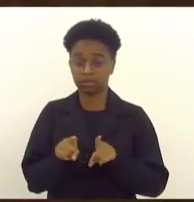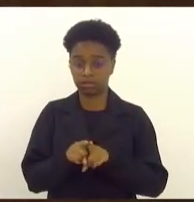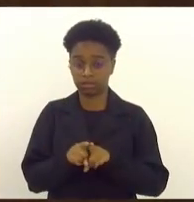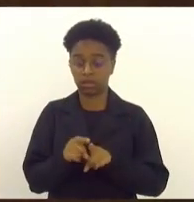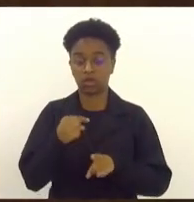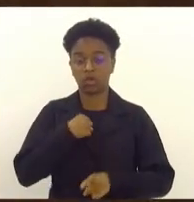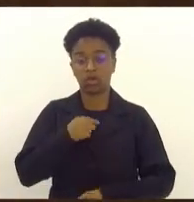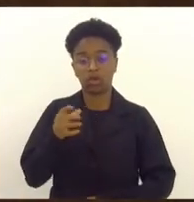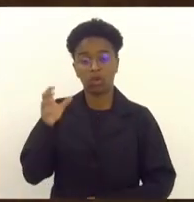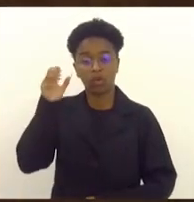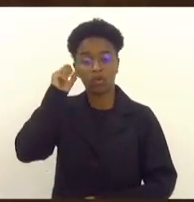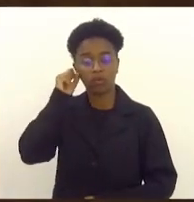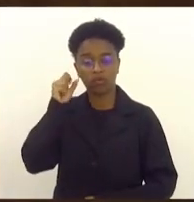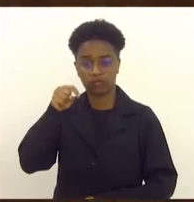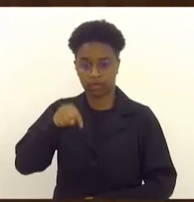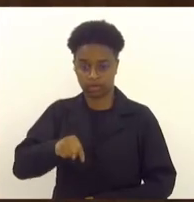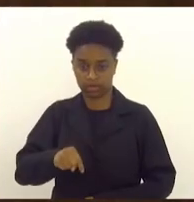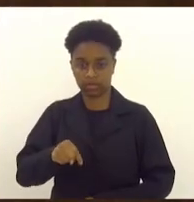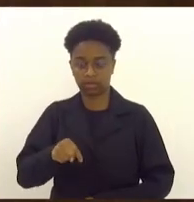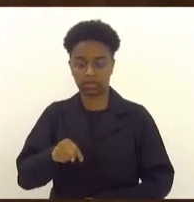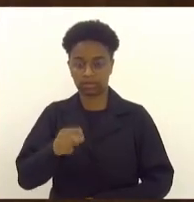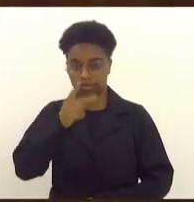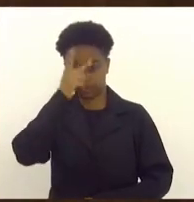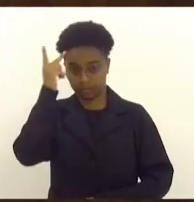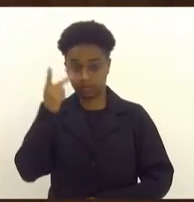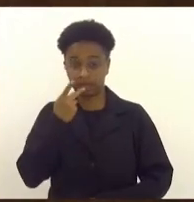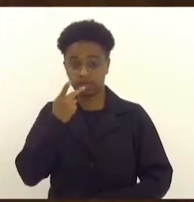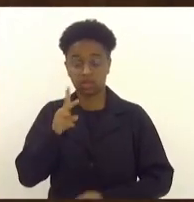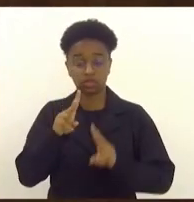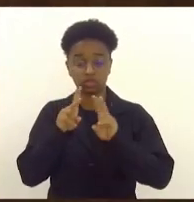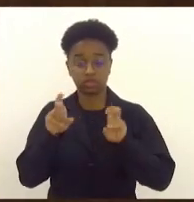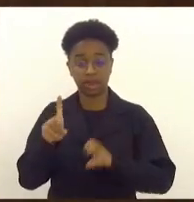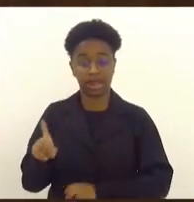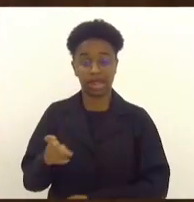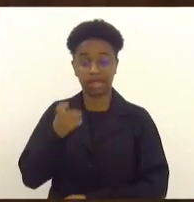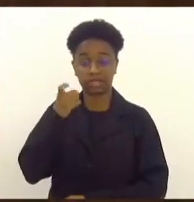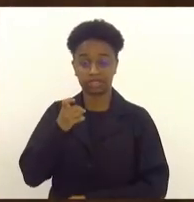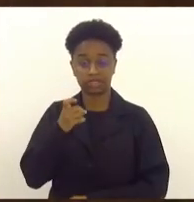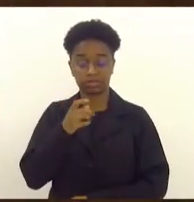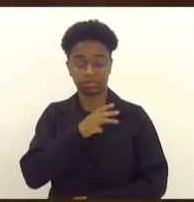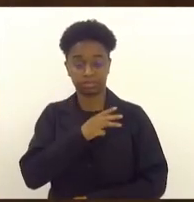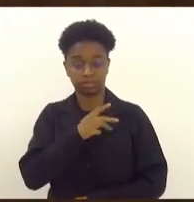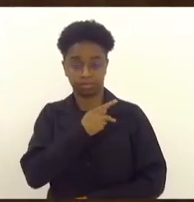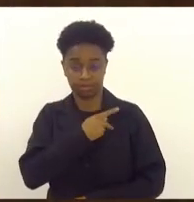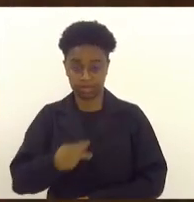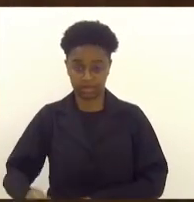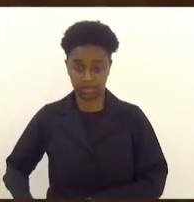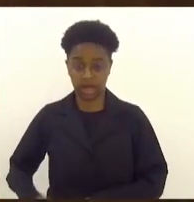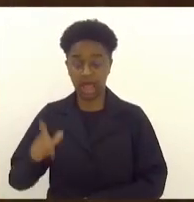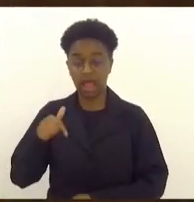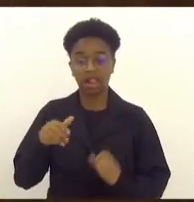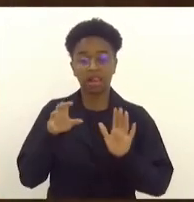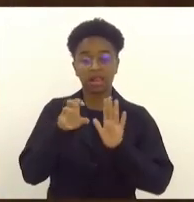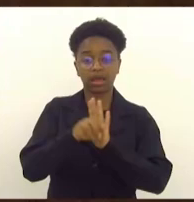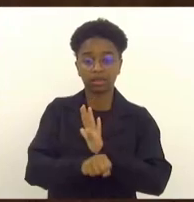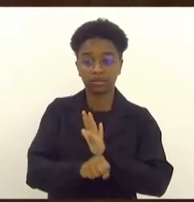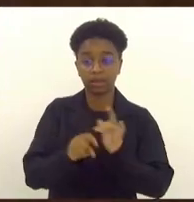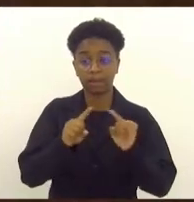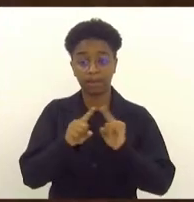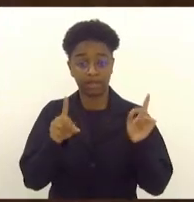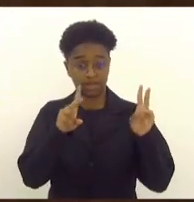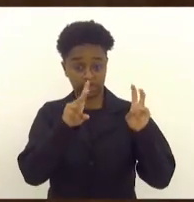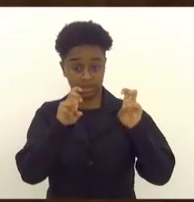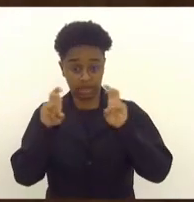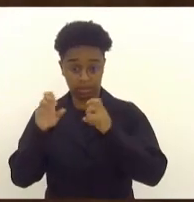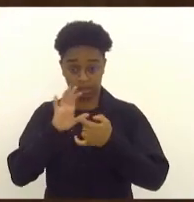aqui falar em relação ao ex-presidente da República em ladrão mas o tema que tá no